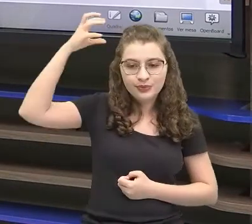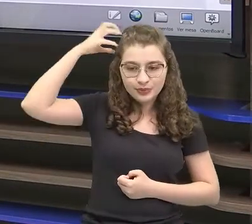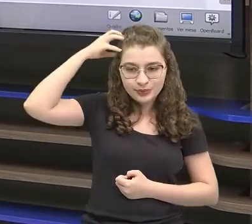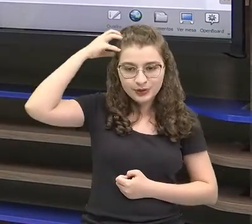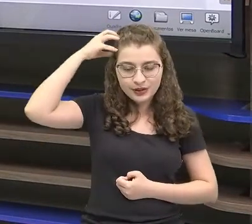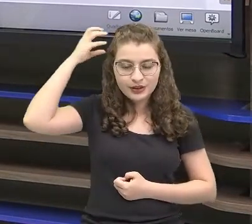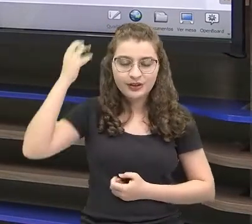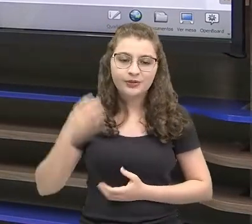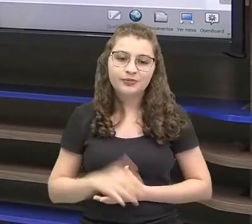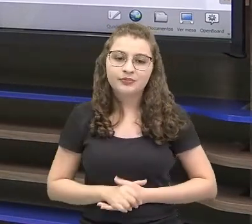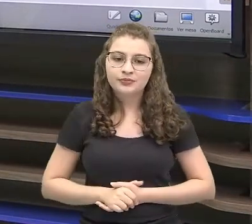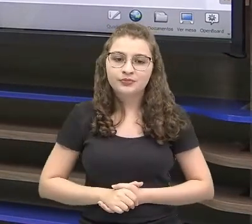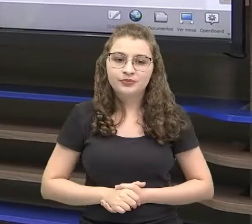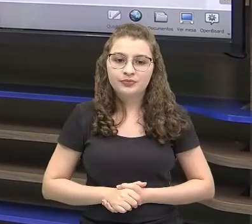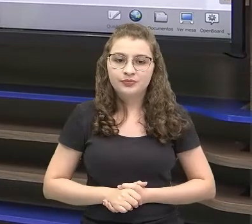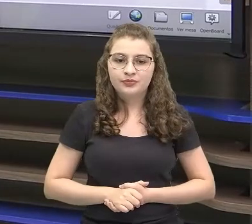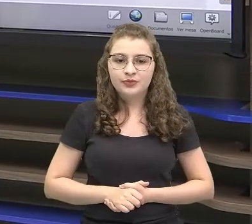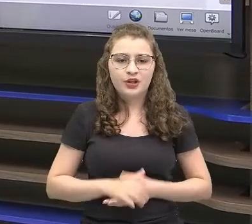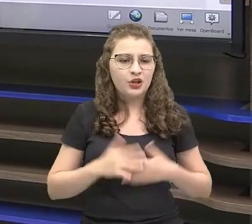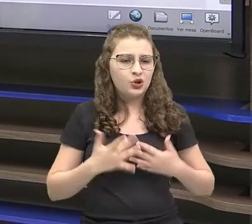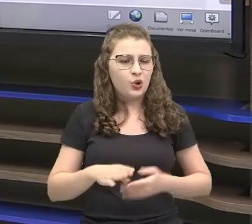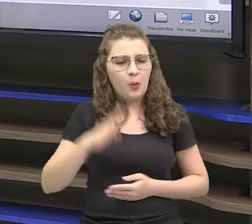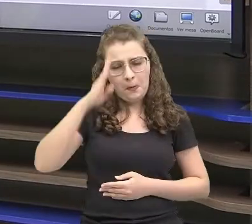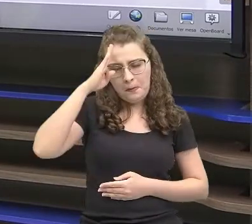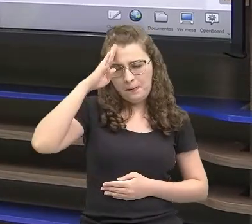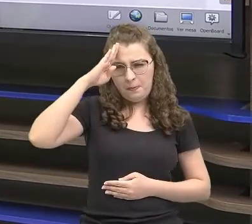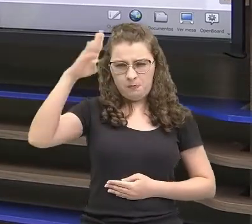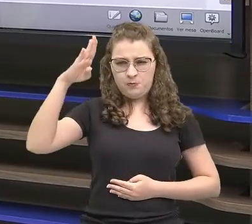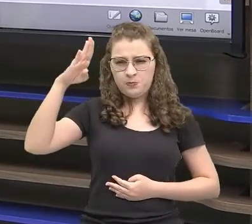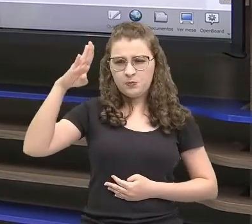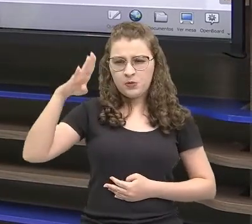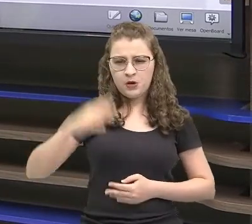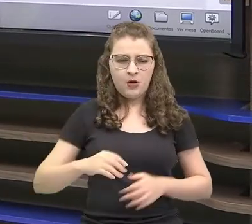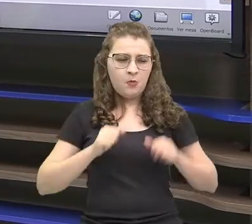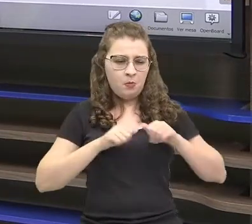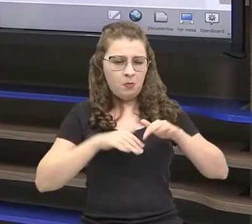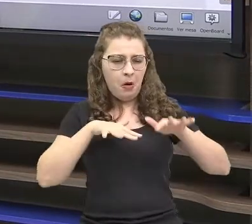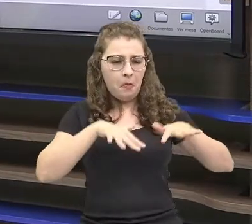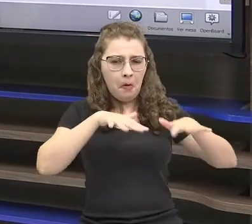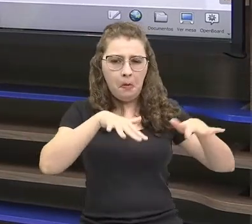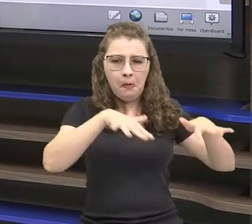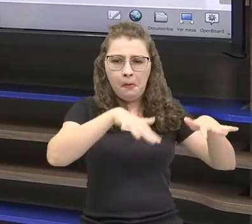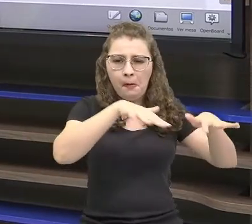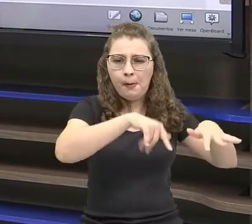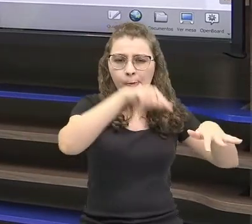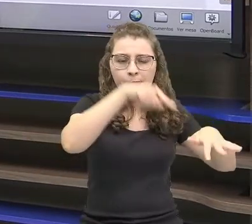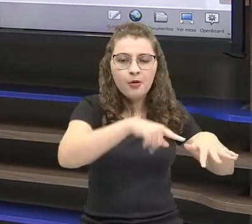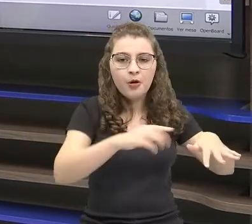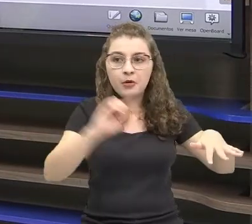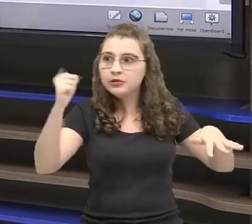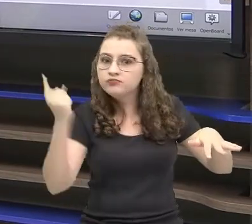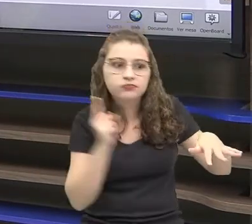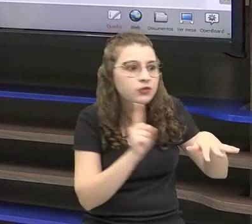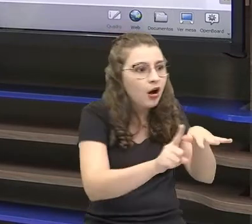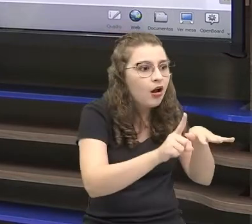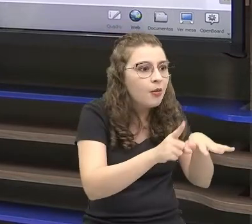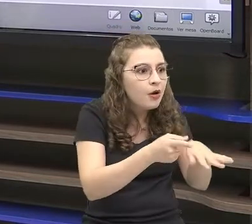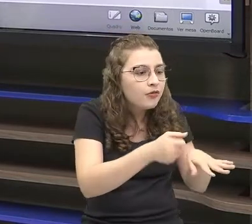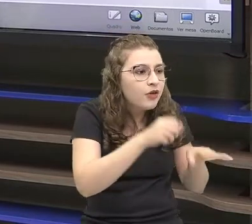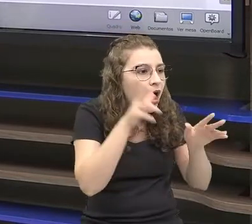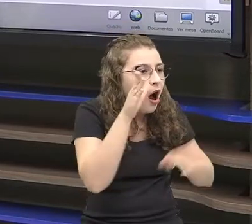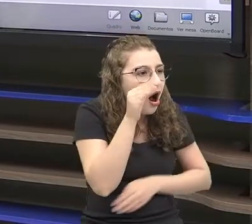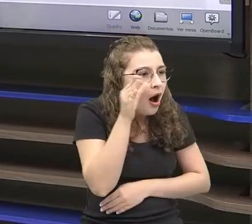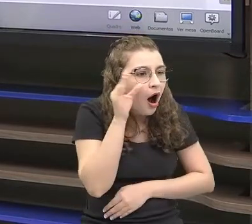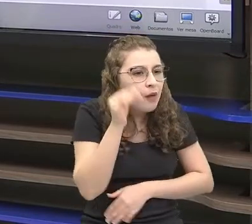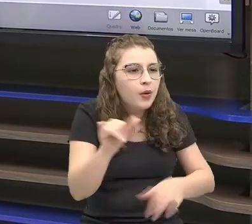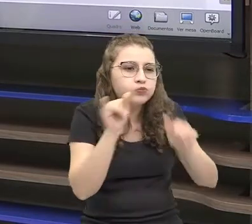a monarquia. Então, o exército foi lá combater e o Euclides da Cunha, ele foi relatar essa história